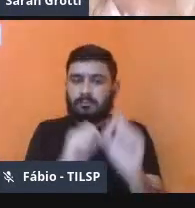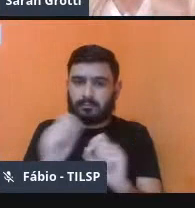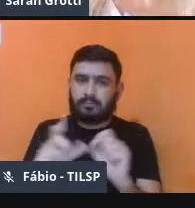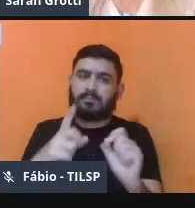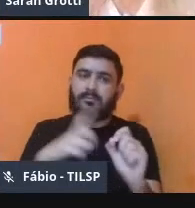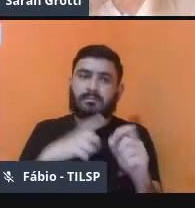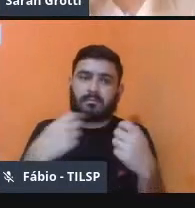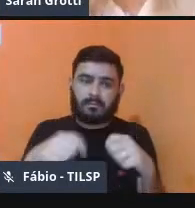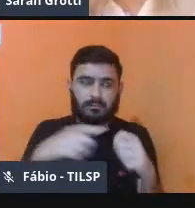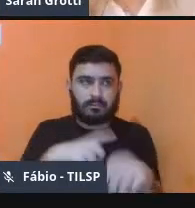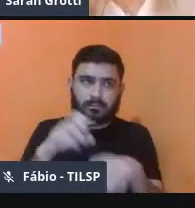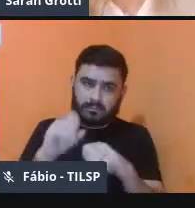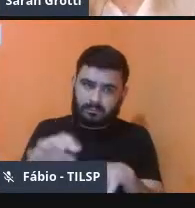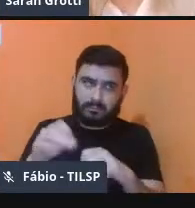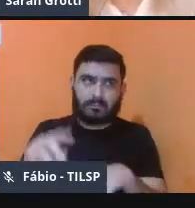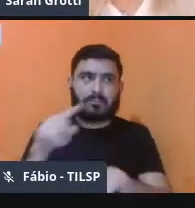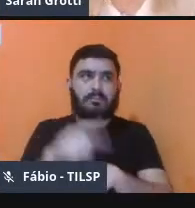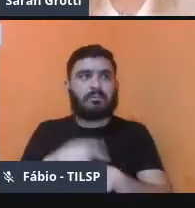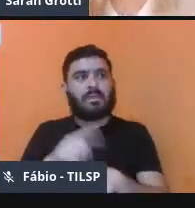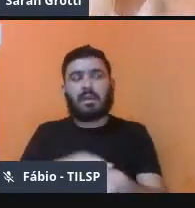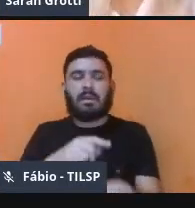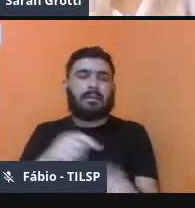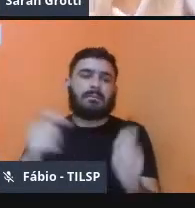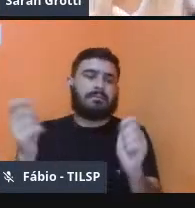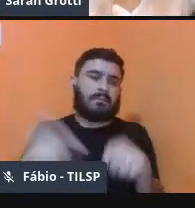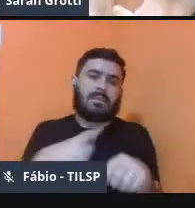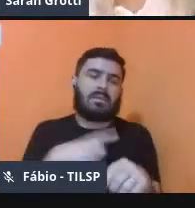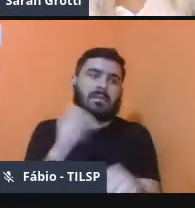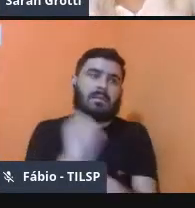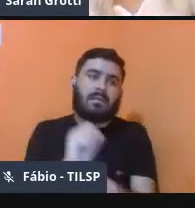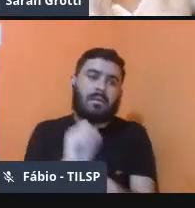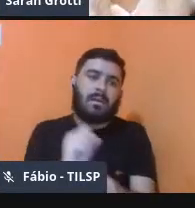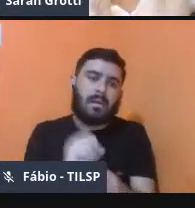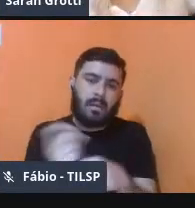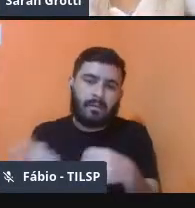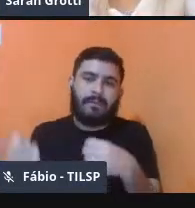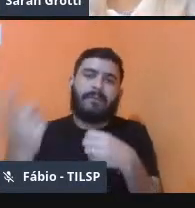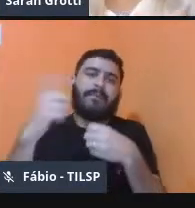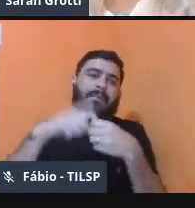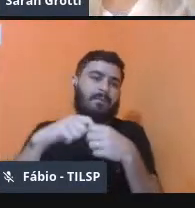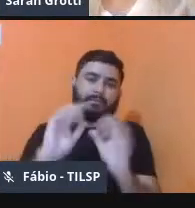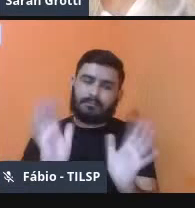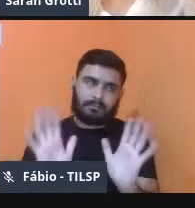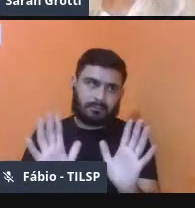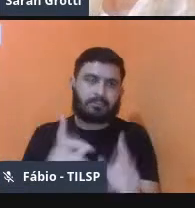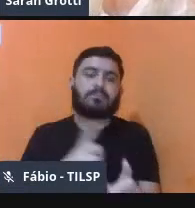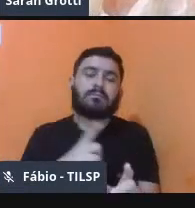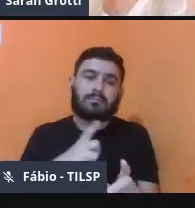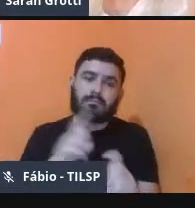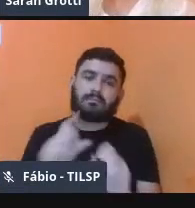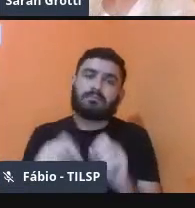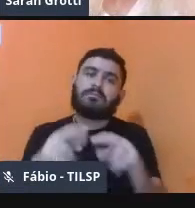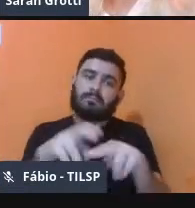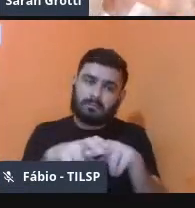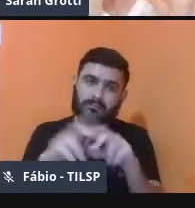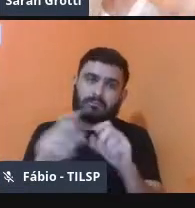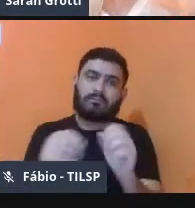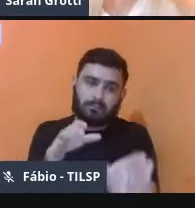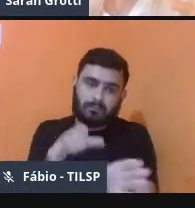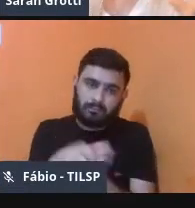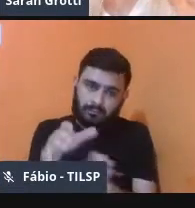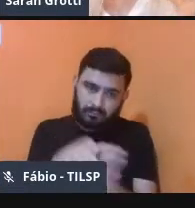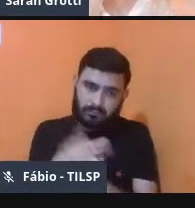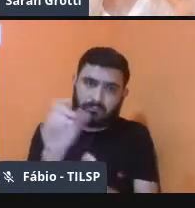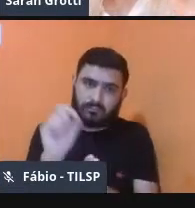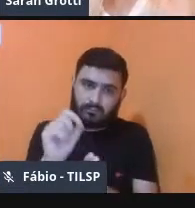na primeira. Não tem essa de esperar retorno, não tem. É por isso que o recomendado, né, pra gente ali é